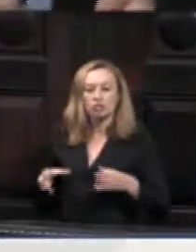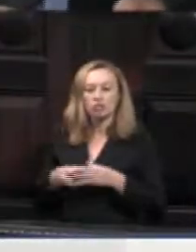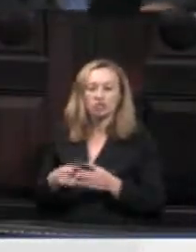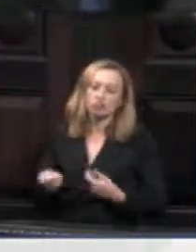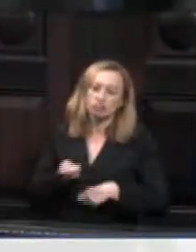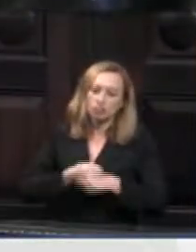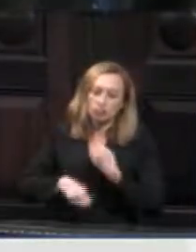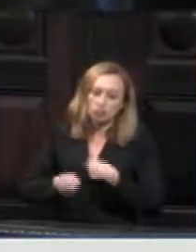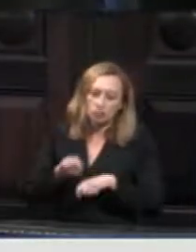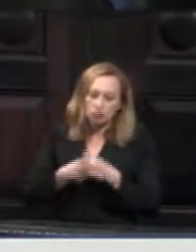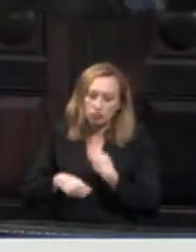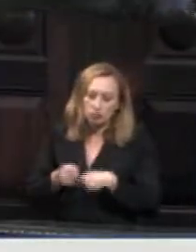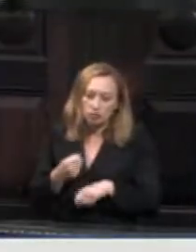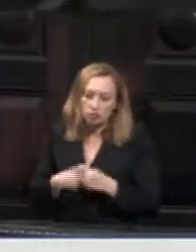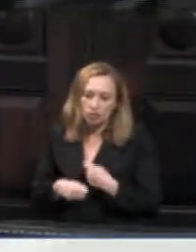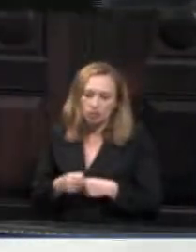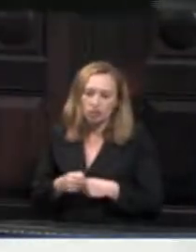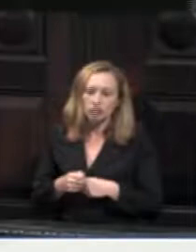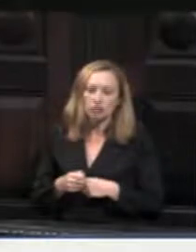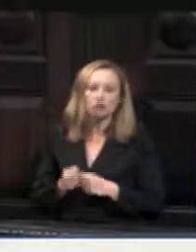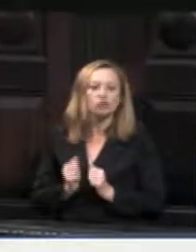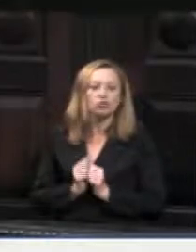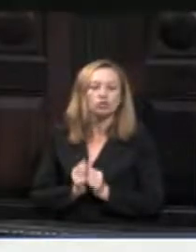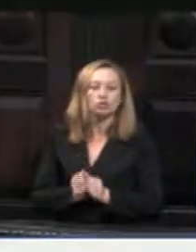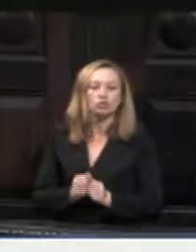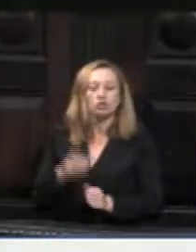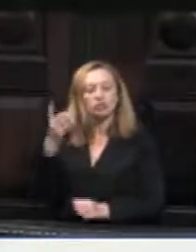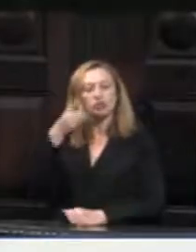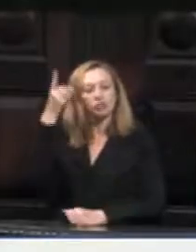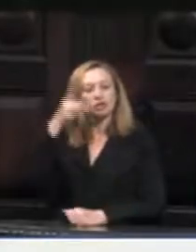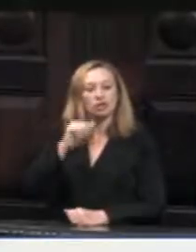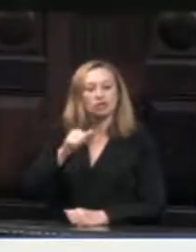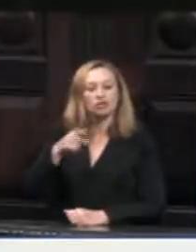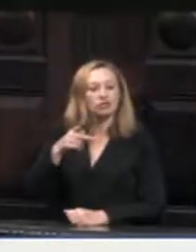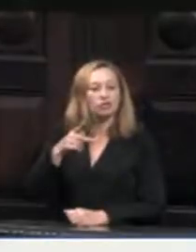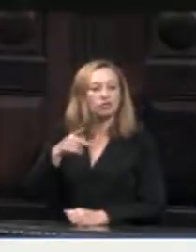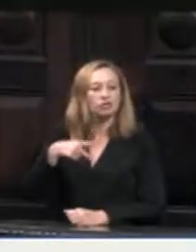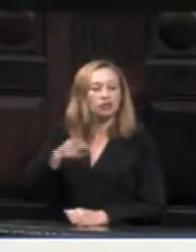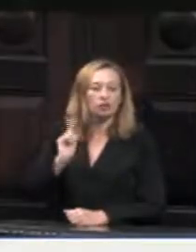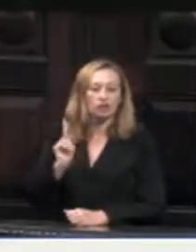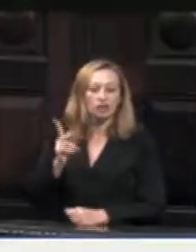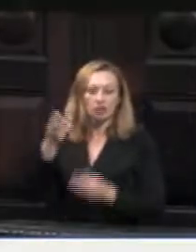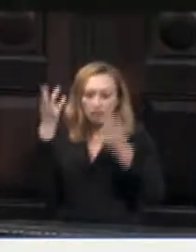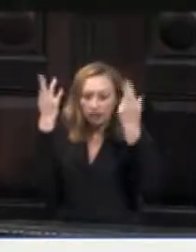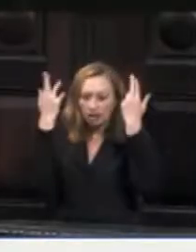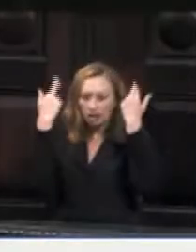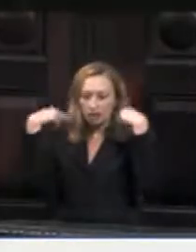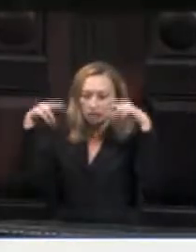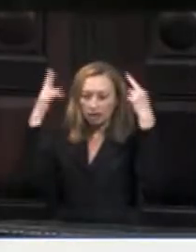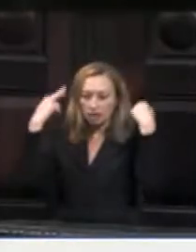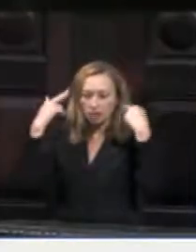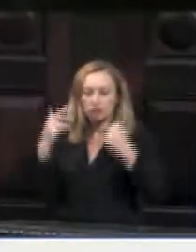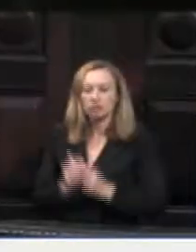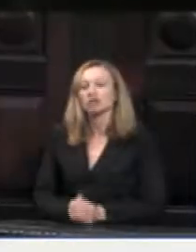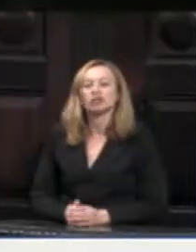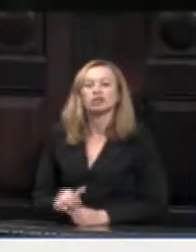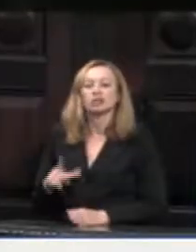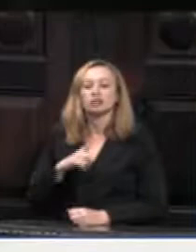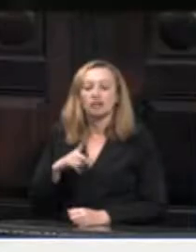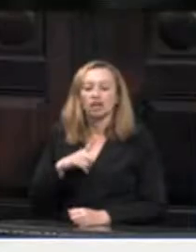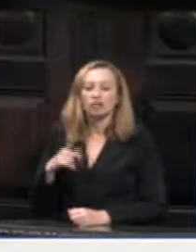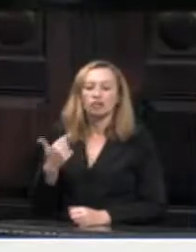Economia, presidida pelo deputado Valdec Carneiro. Então, houve um